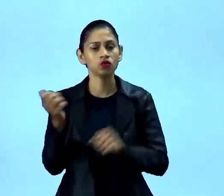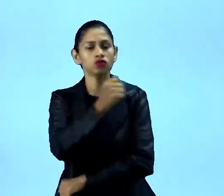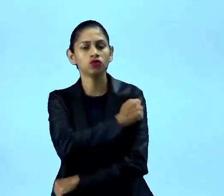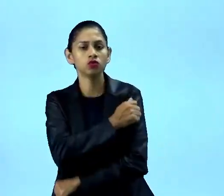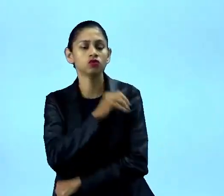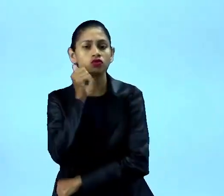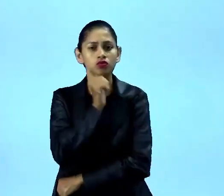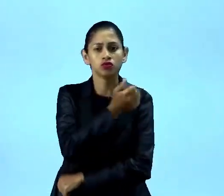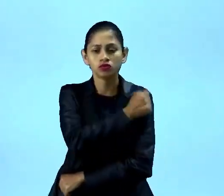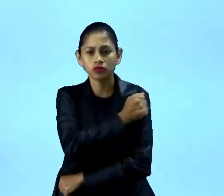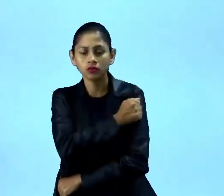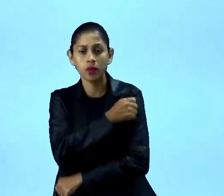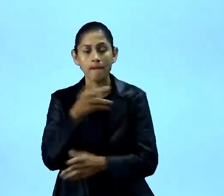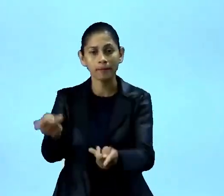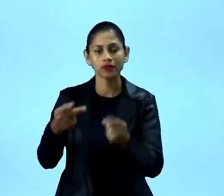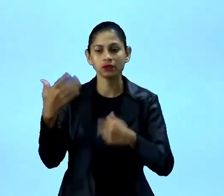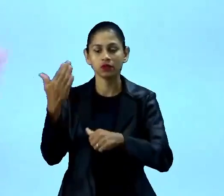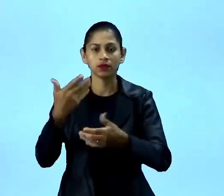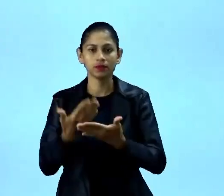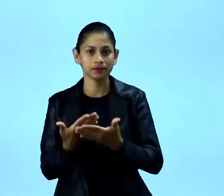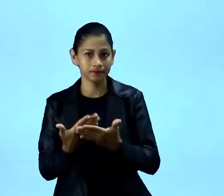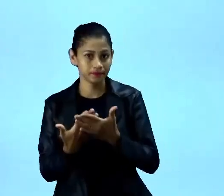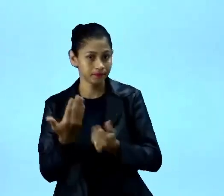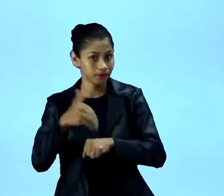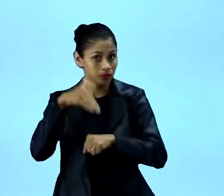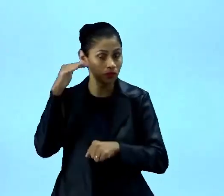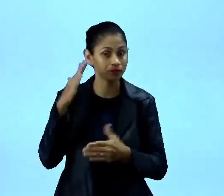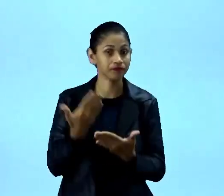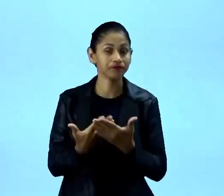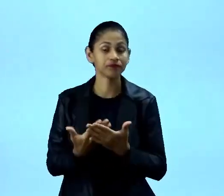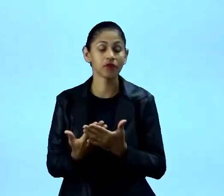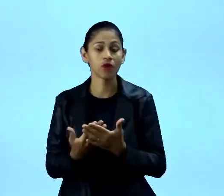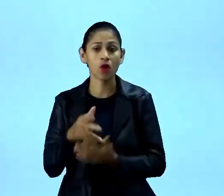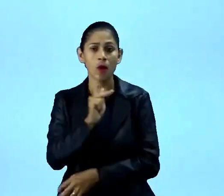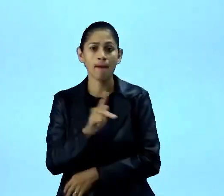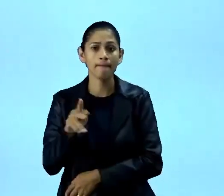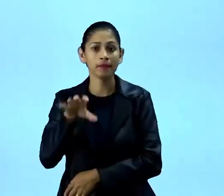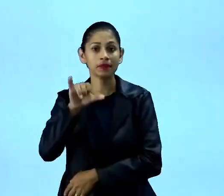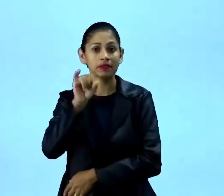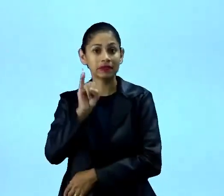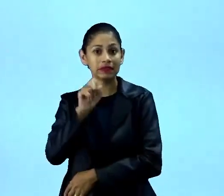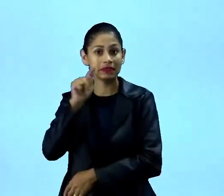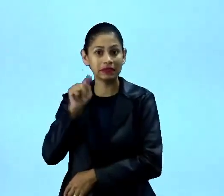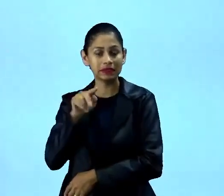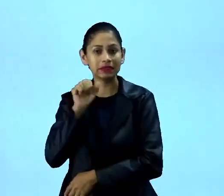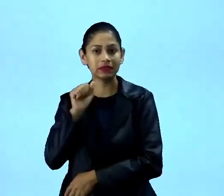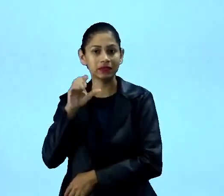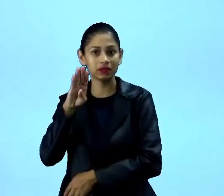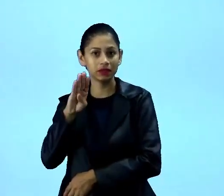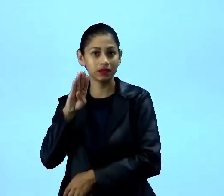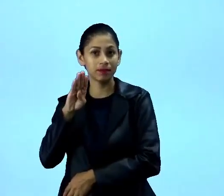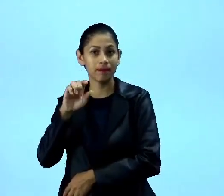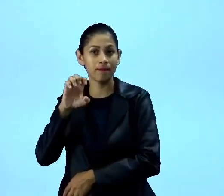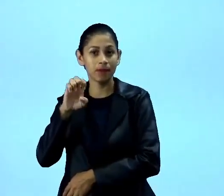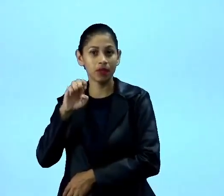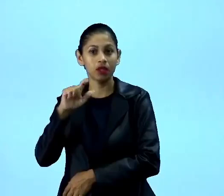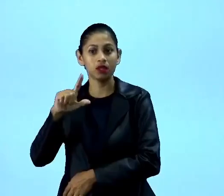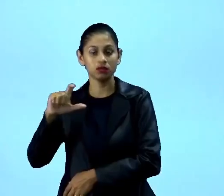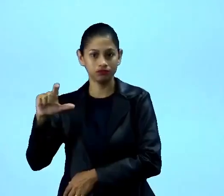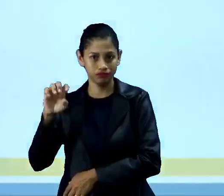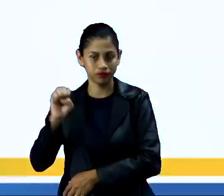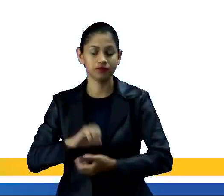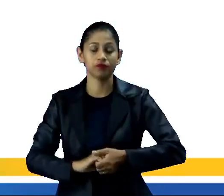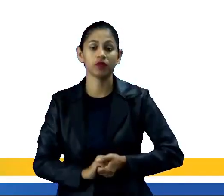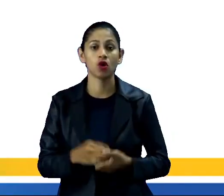Olá, alunos e alunos, bem-vindos a mais uma aula de História. Eu sou a professora Isabelle e na aula de hoje nós vamos estudar um pouco sobre os regimes totalitários.